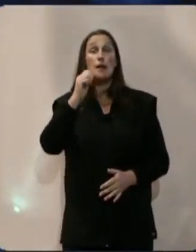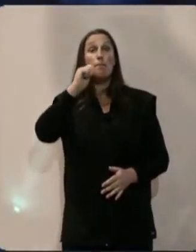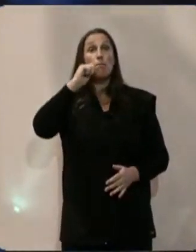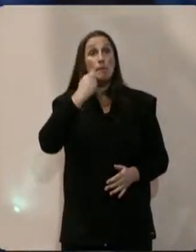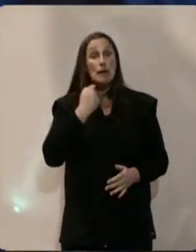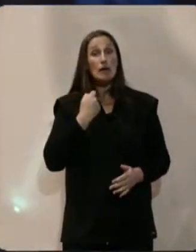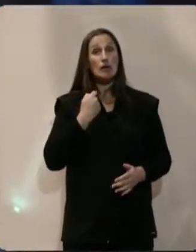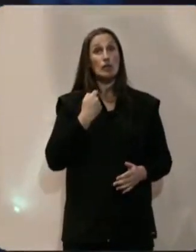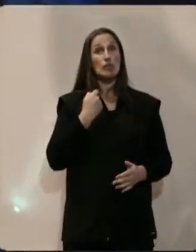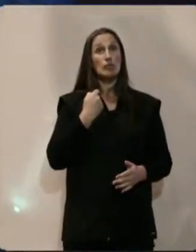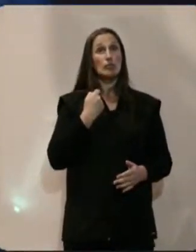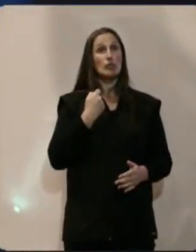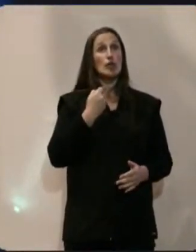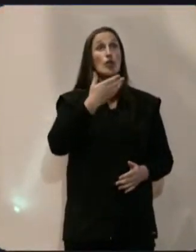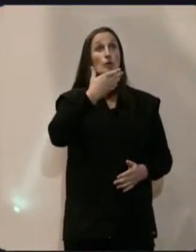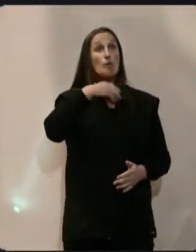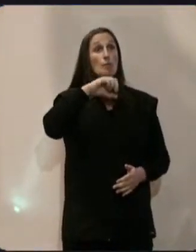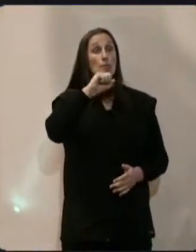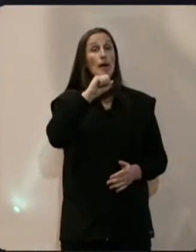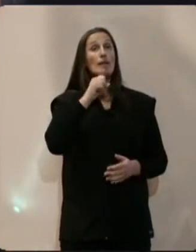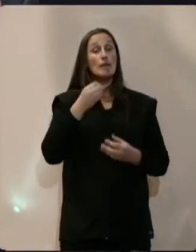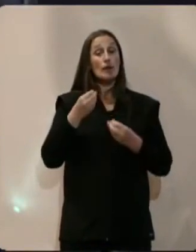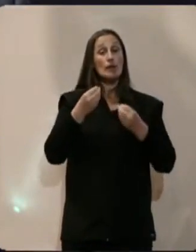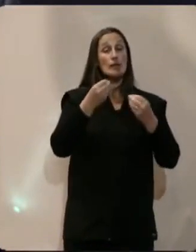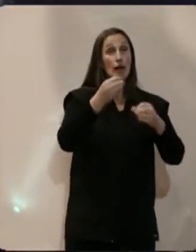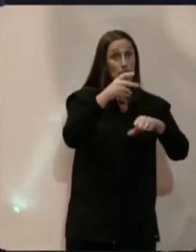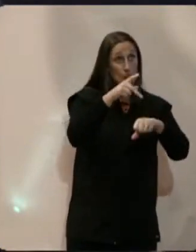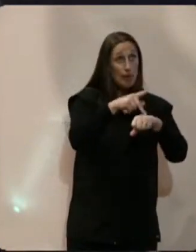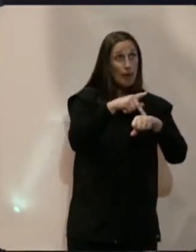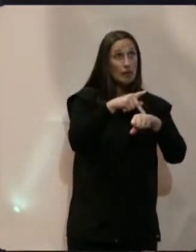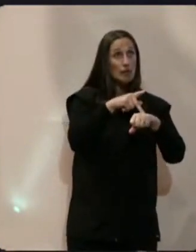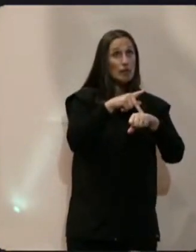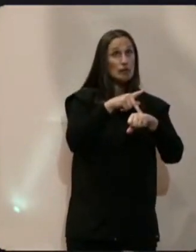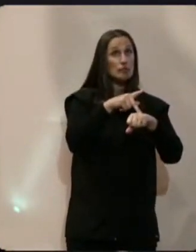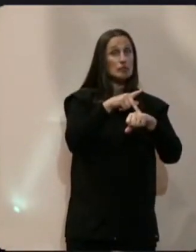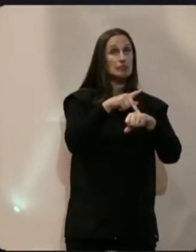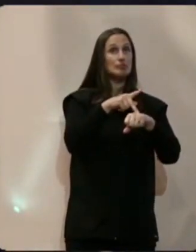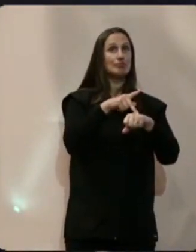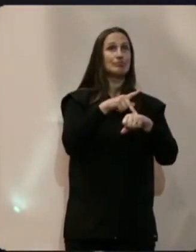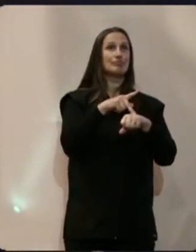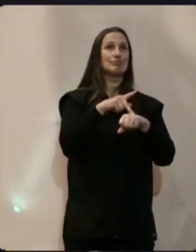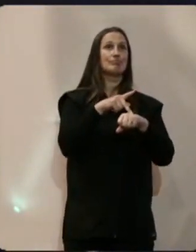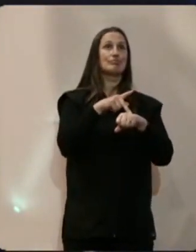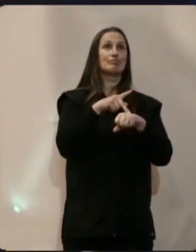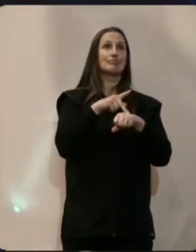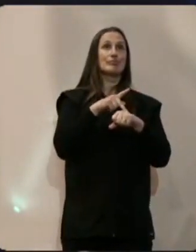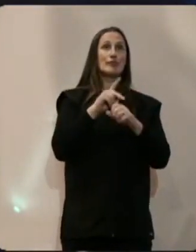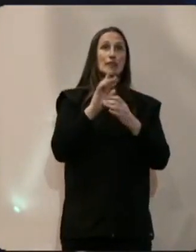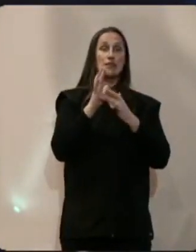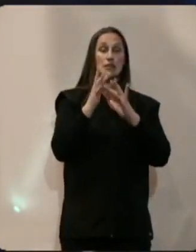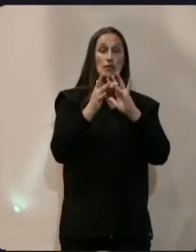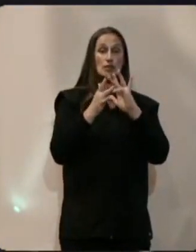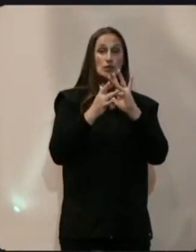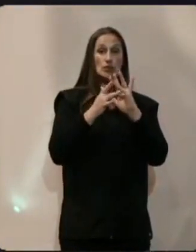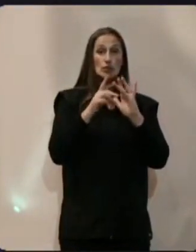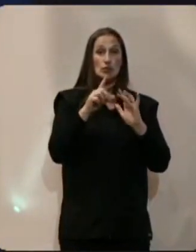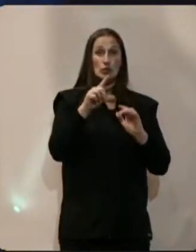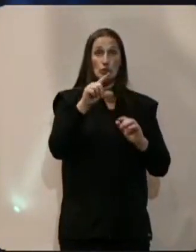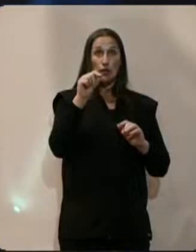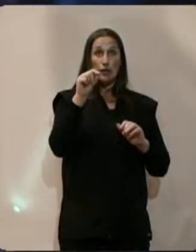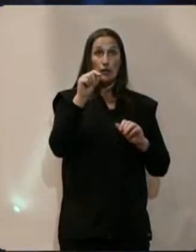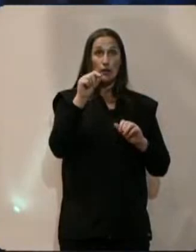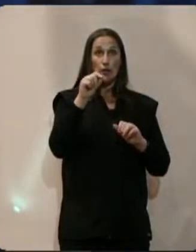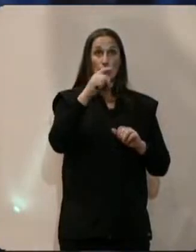pão, o pai vai dar uma pedra. E Jesus escolheu a palavra lá em grego,